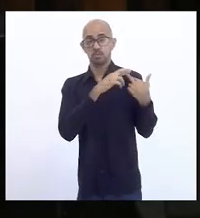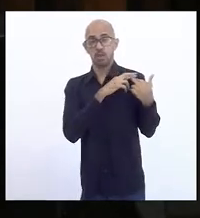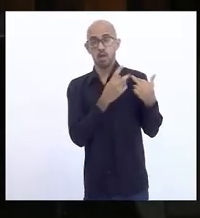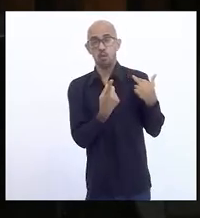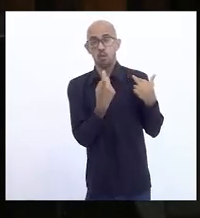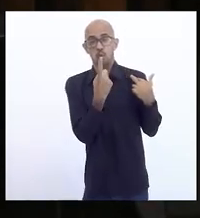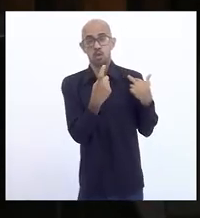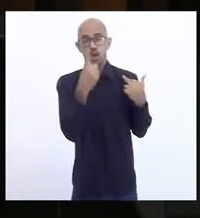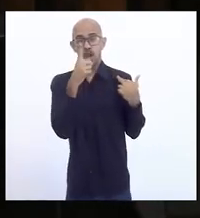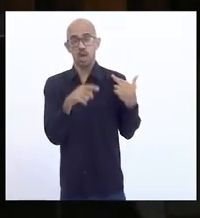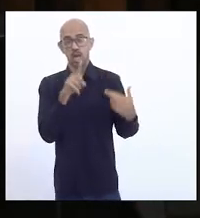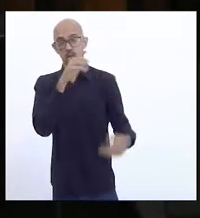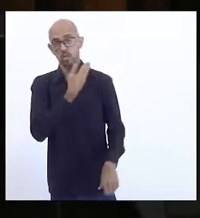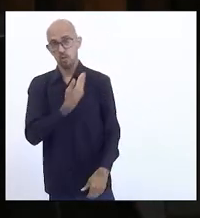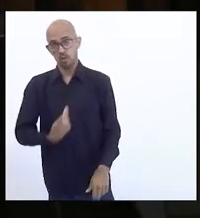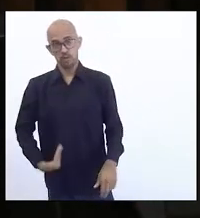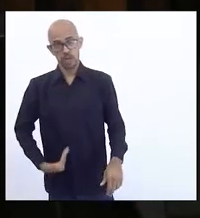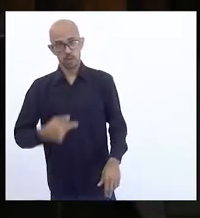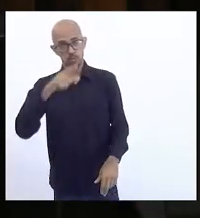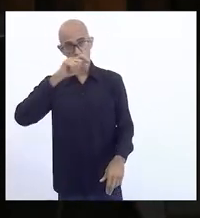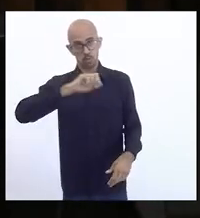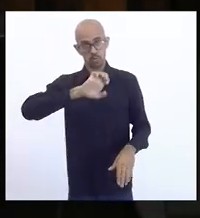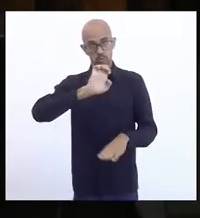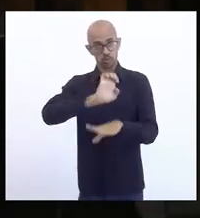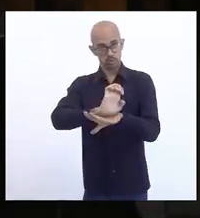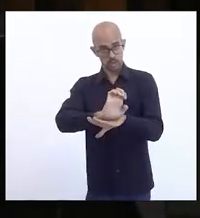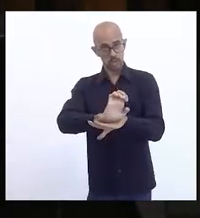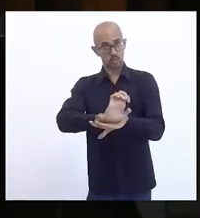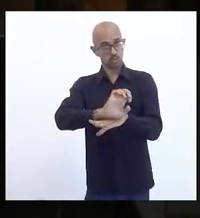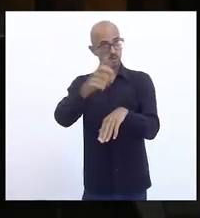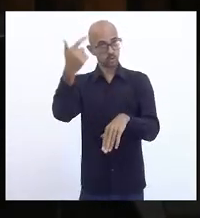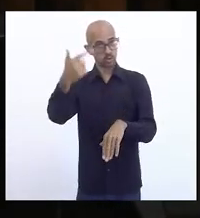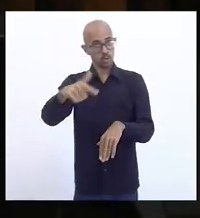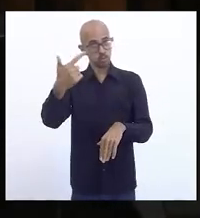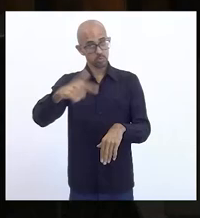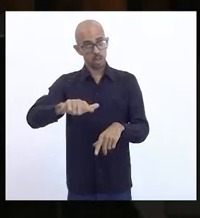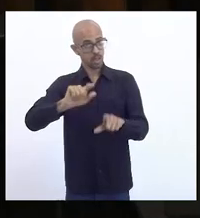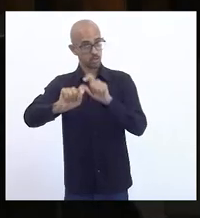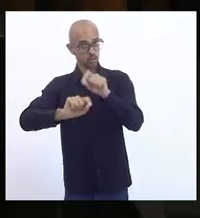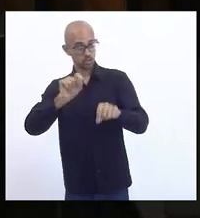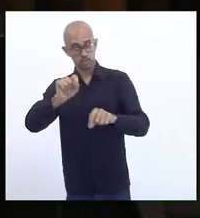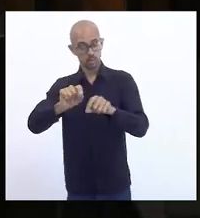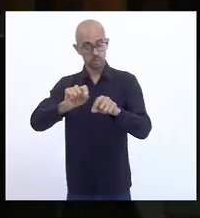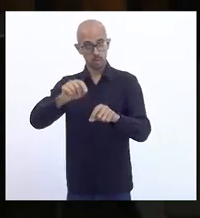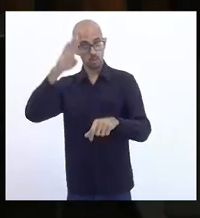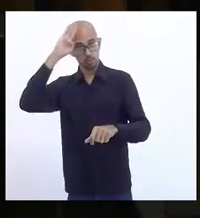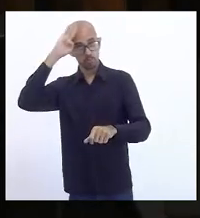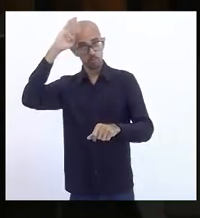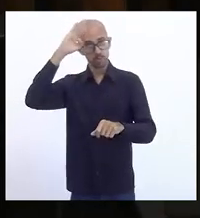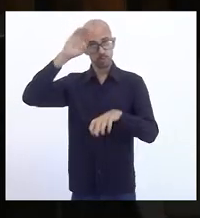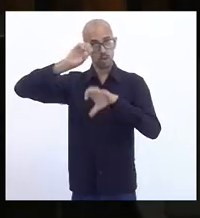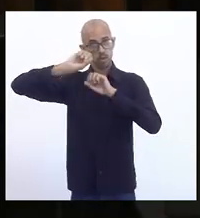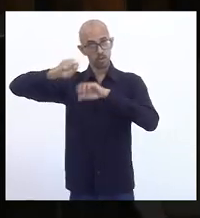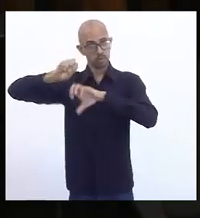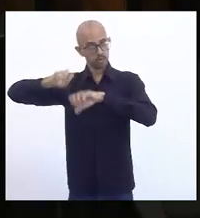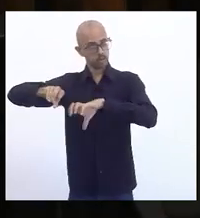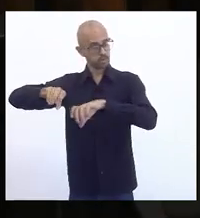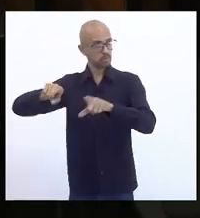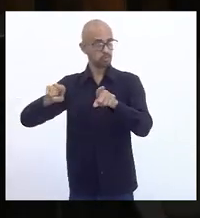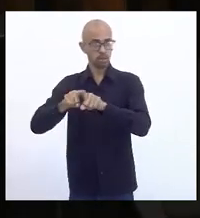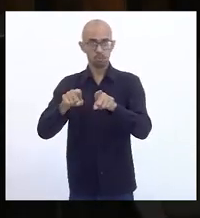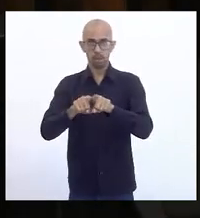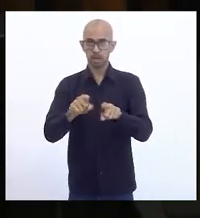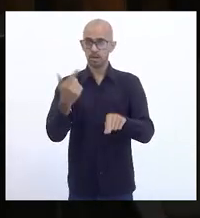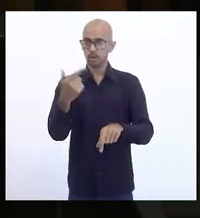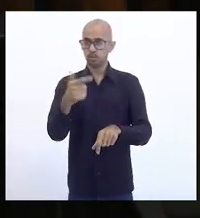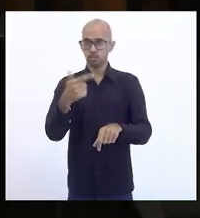do governador do Estado, que não prioriza a educação e muito menos